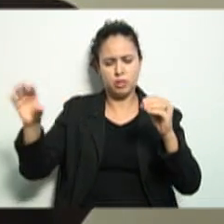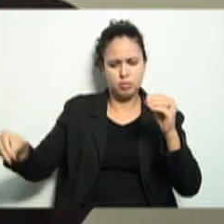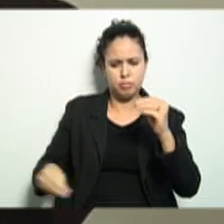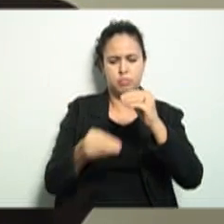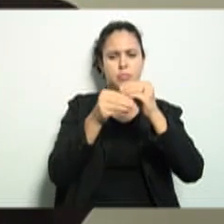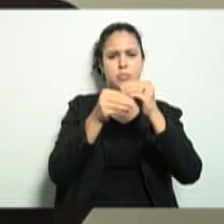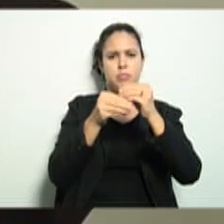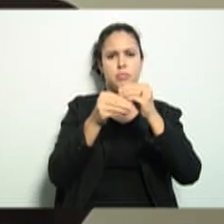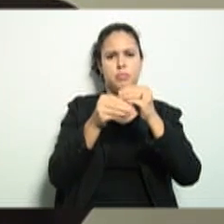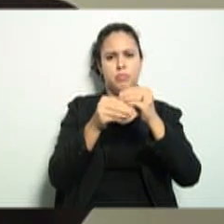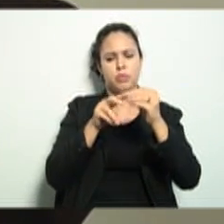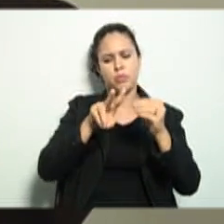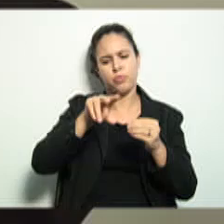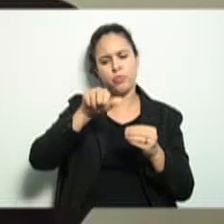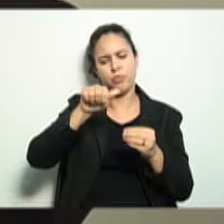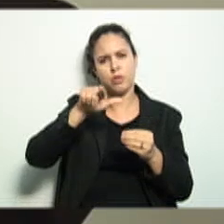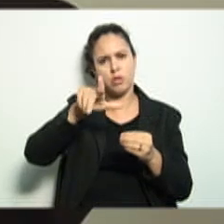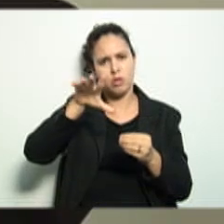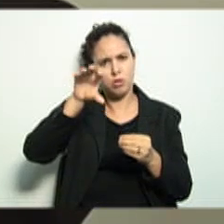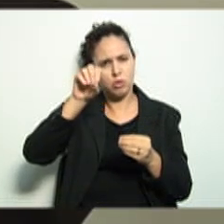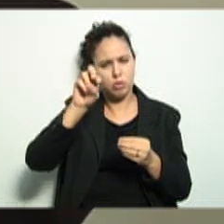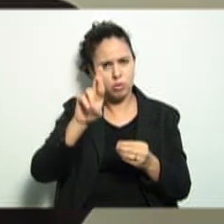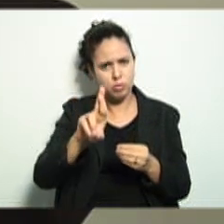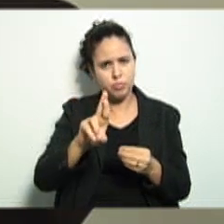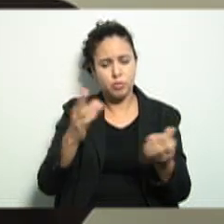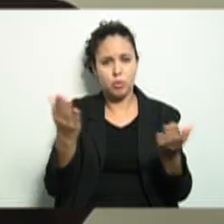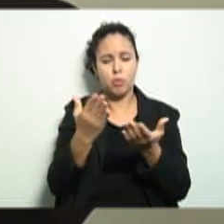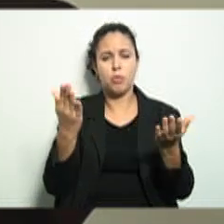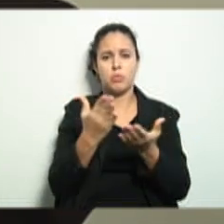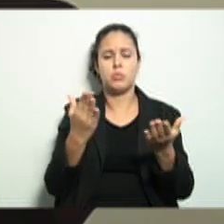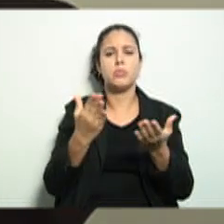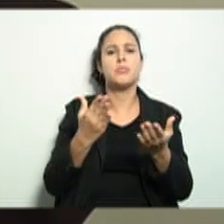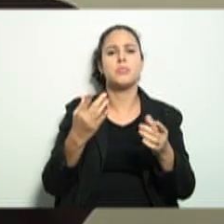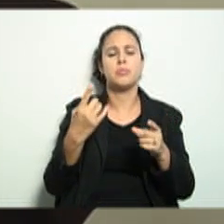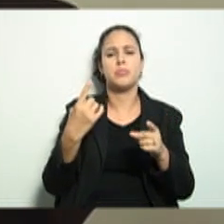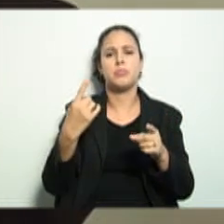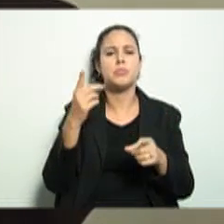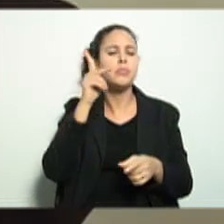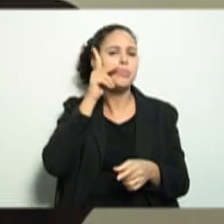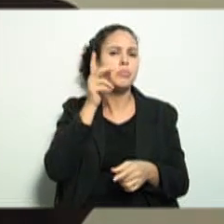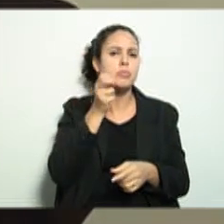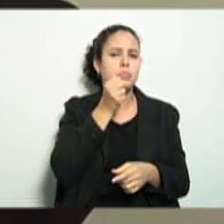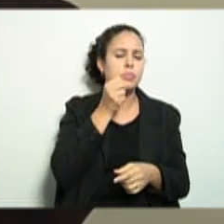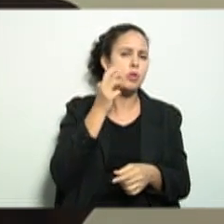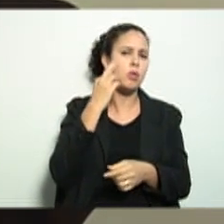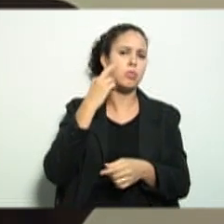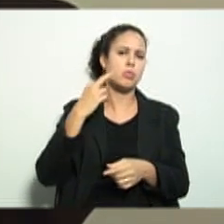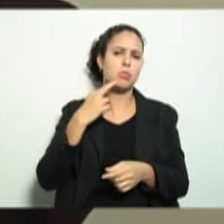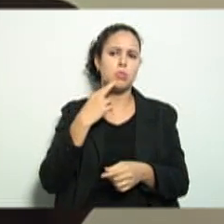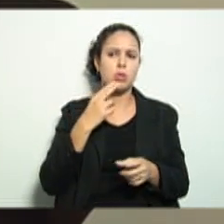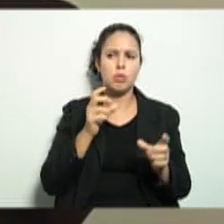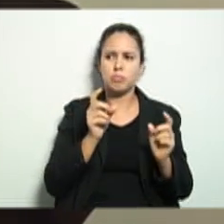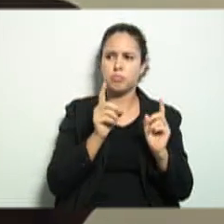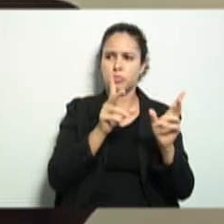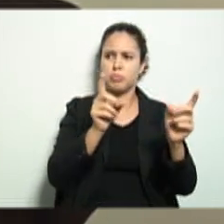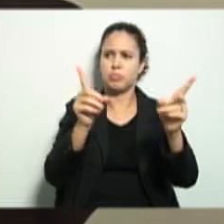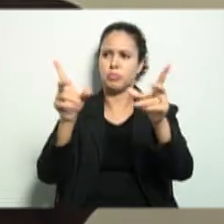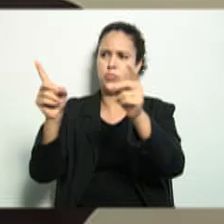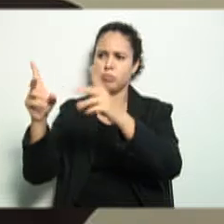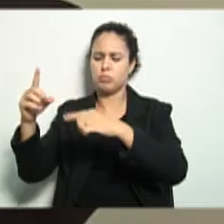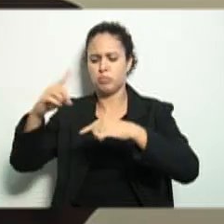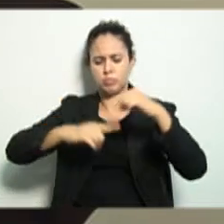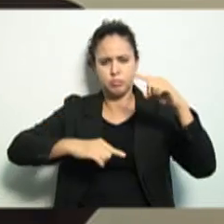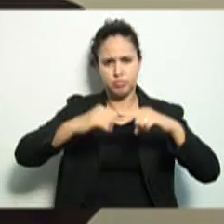Rondônia ainda exporta muito matéria-prima com pouco valor agregado. Então, buscar meios